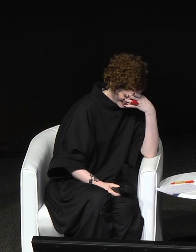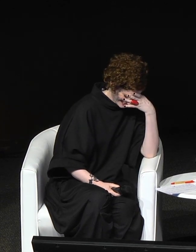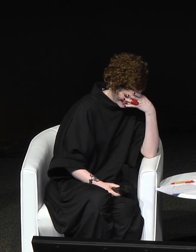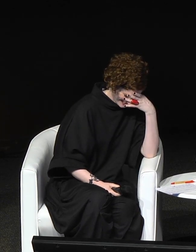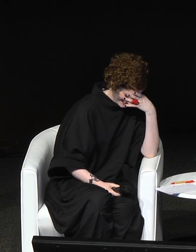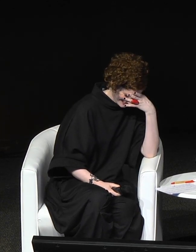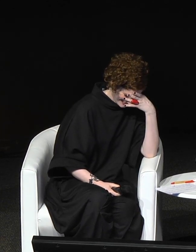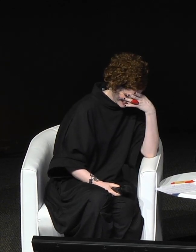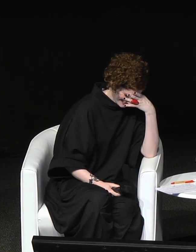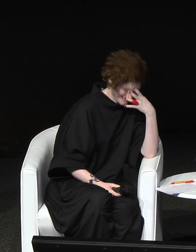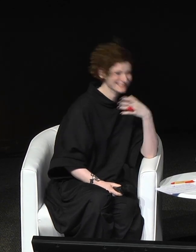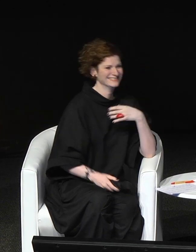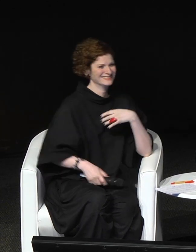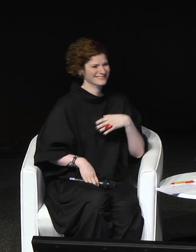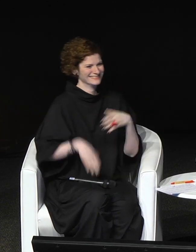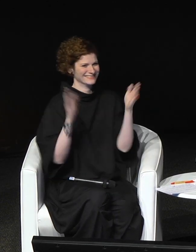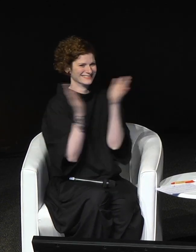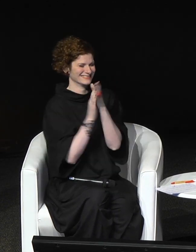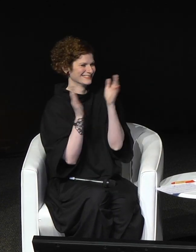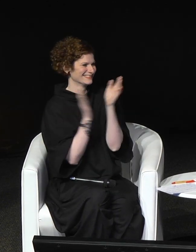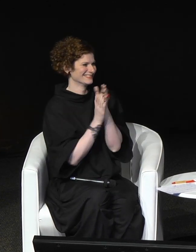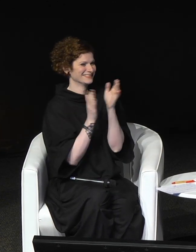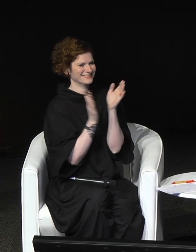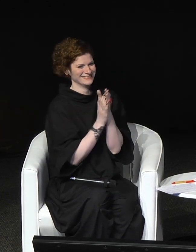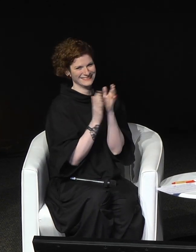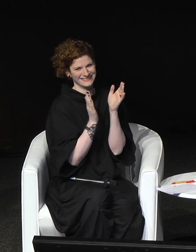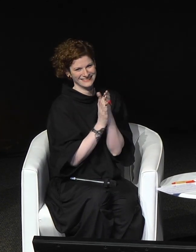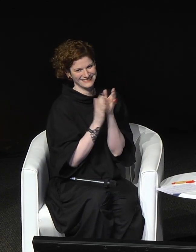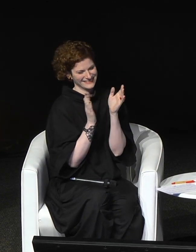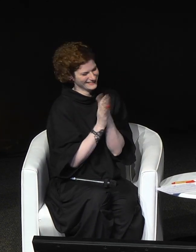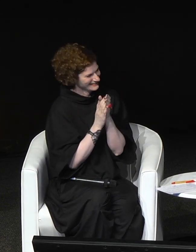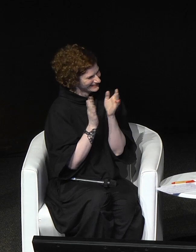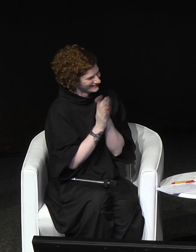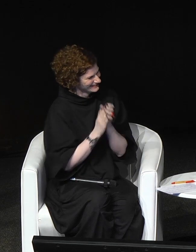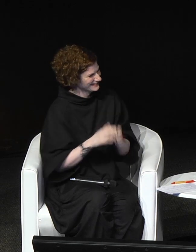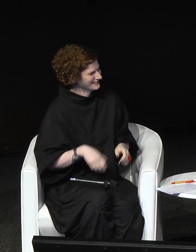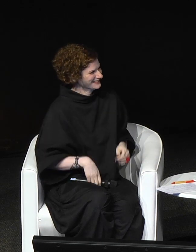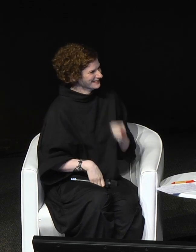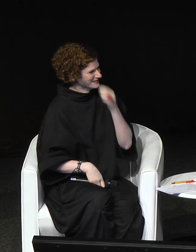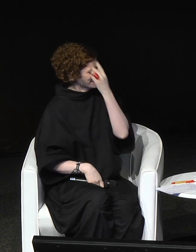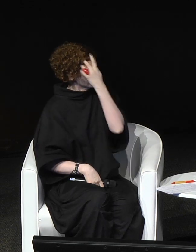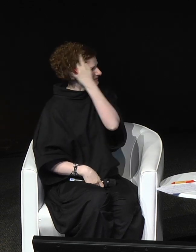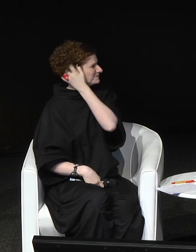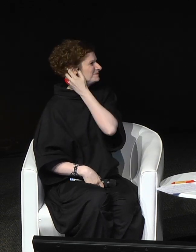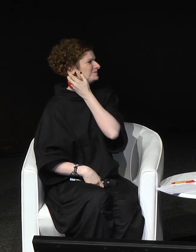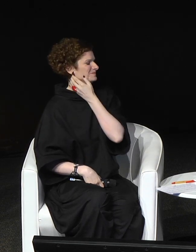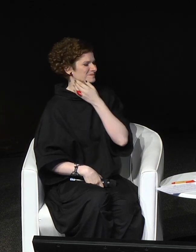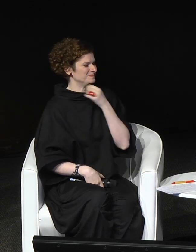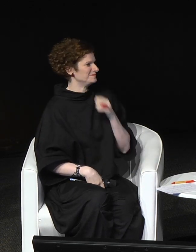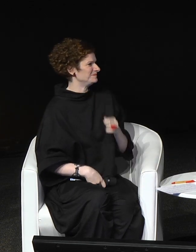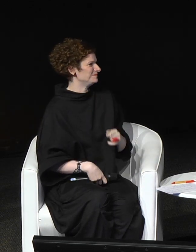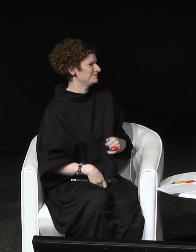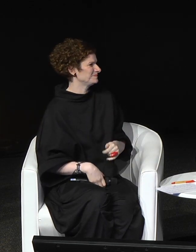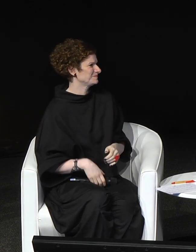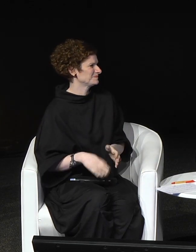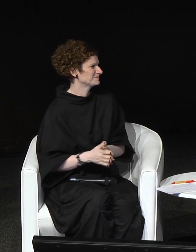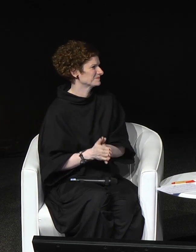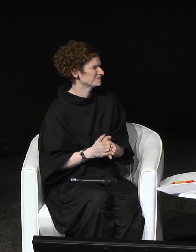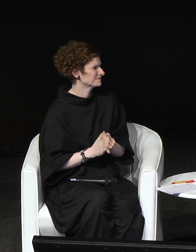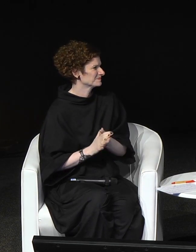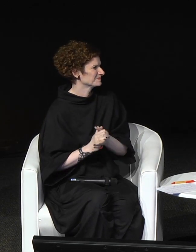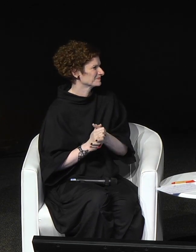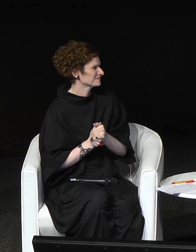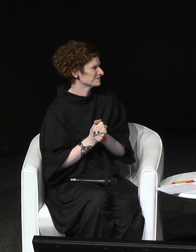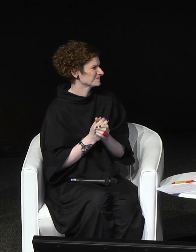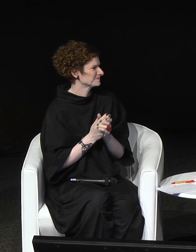Tá vendo como deu certo? Peraí. Tá vendo como deu certo esse jeito de rimar? Para artistas como vocês, é